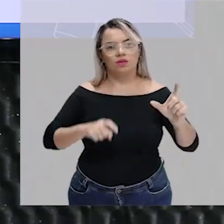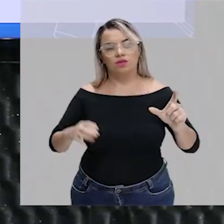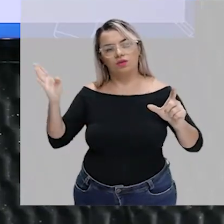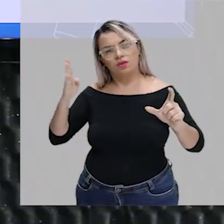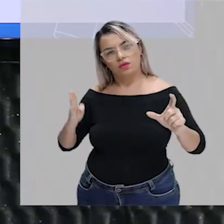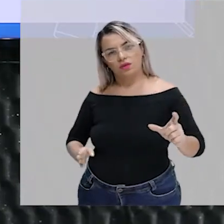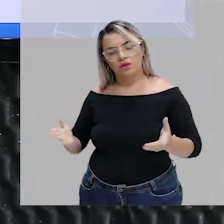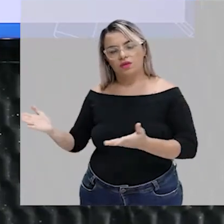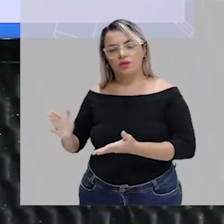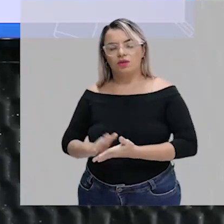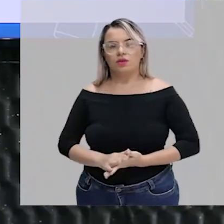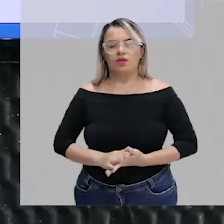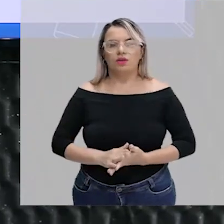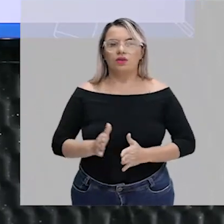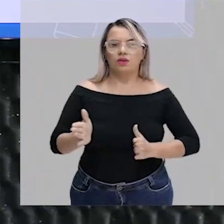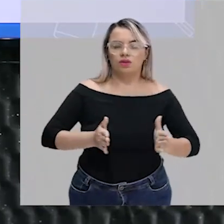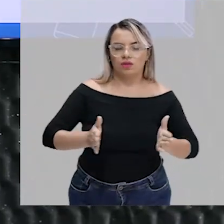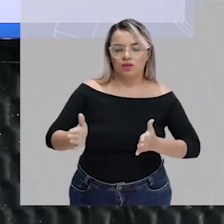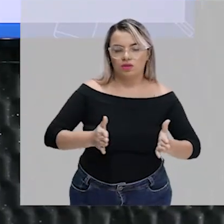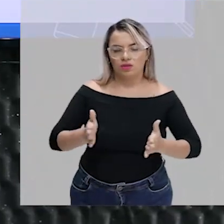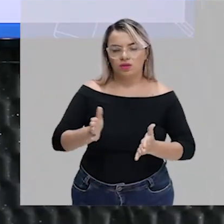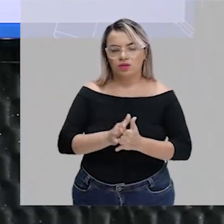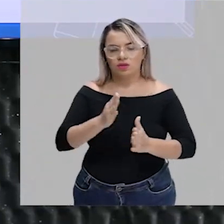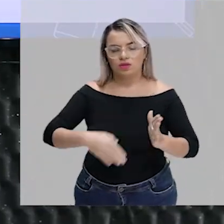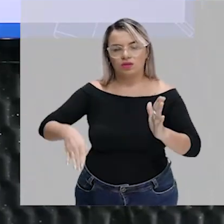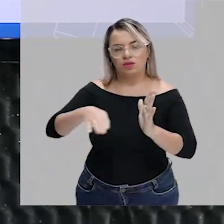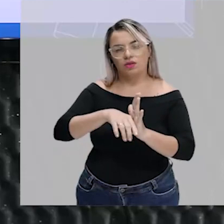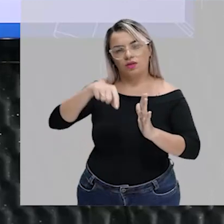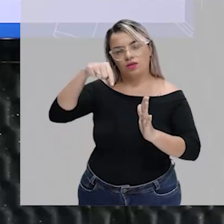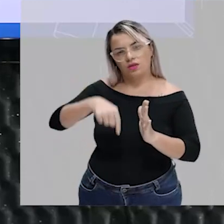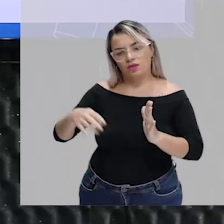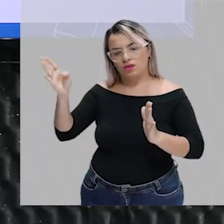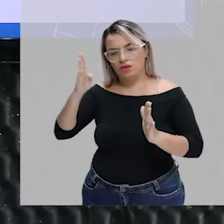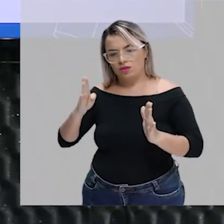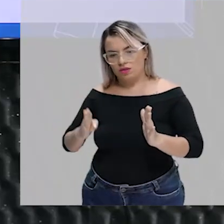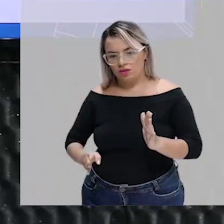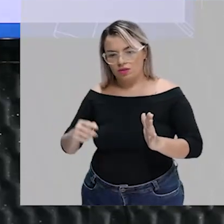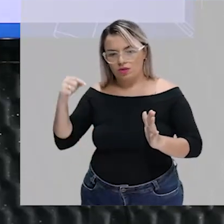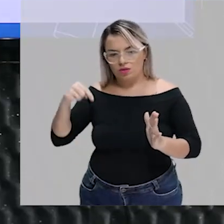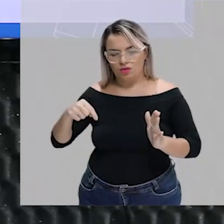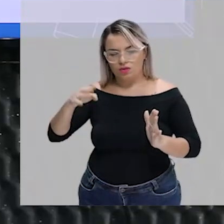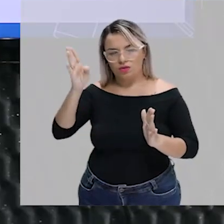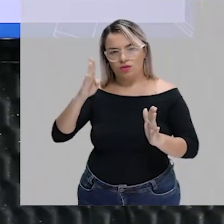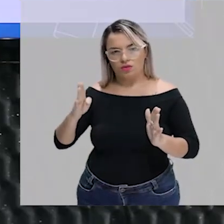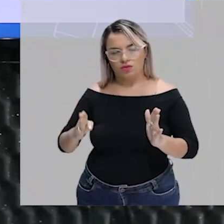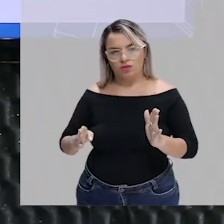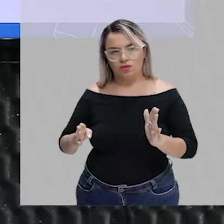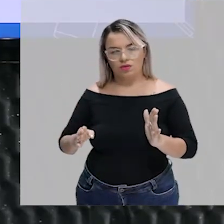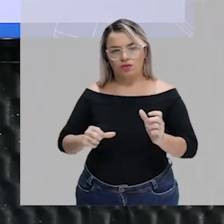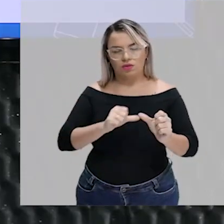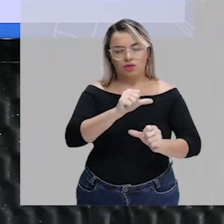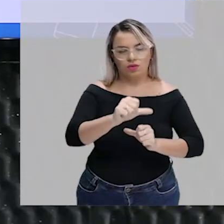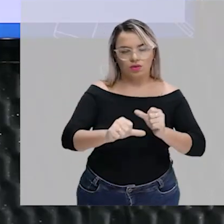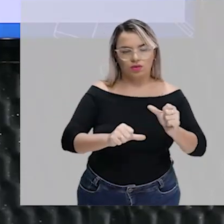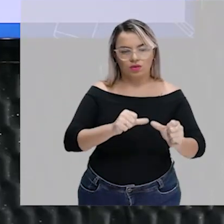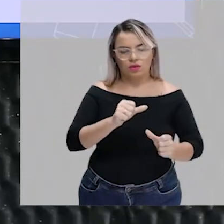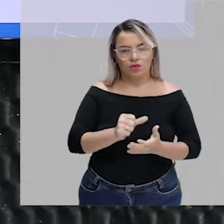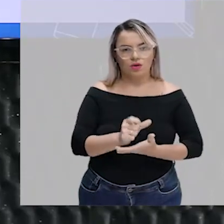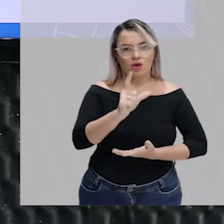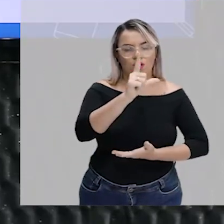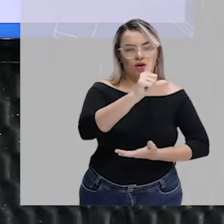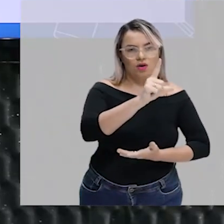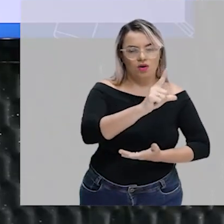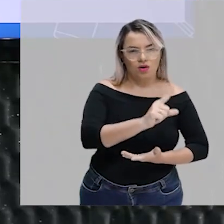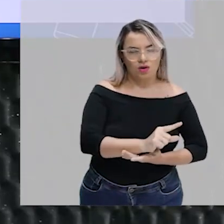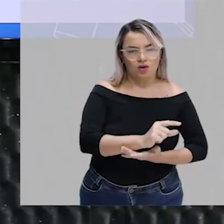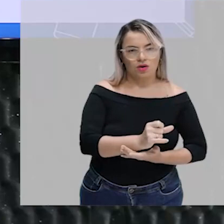no Brasil, vinda lá de Portugal, o Brasil foi elevado, ou seja, ele saiu de uma categoria menor para uma